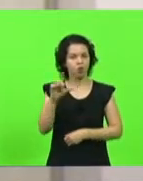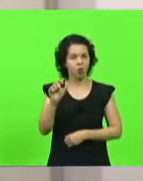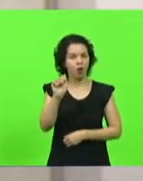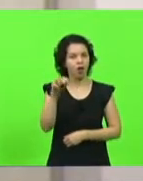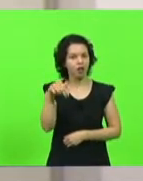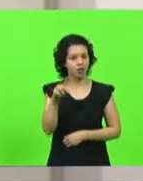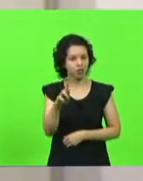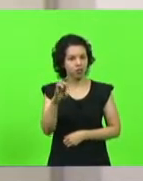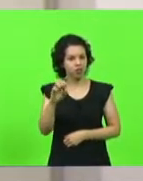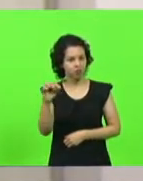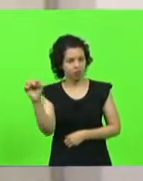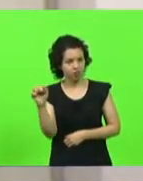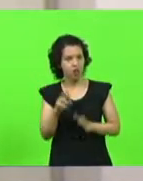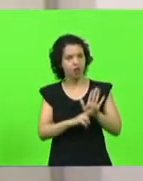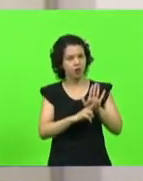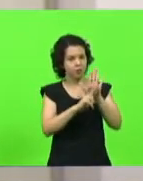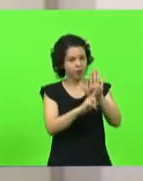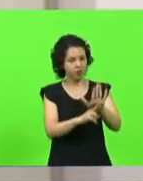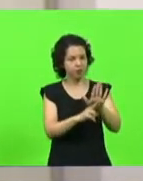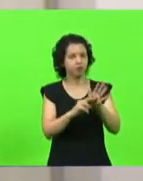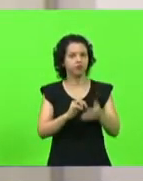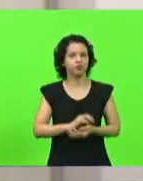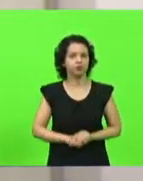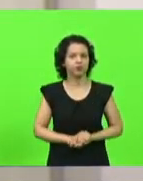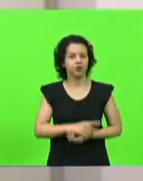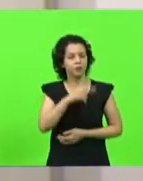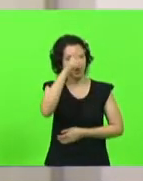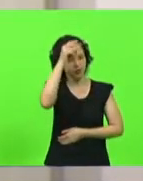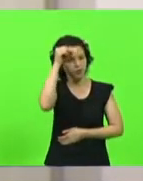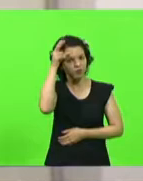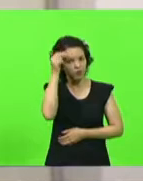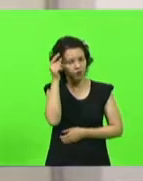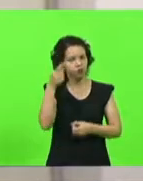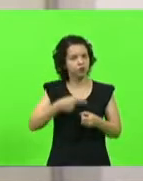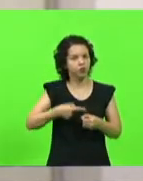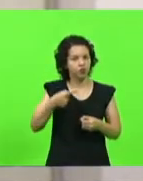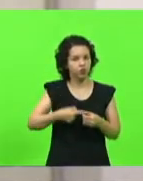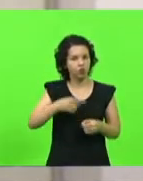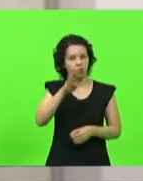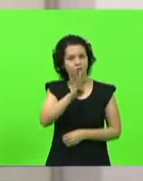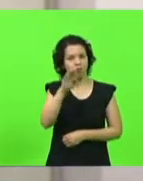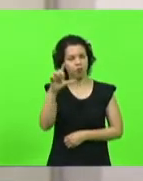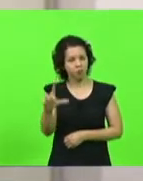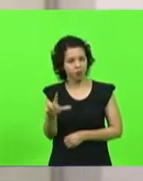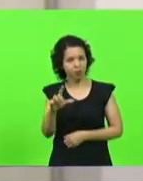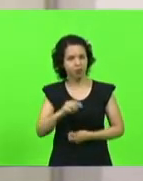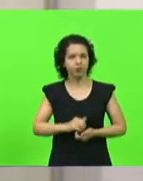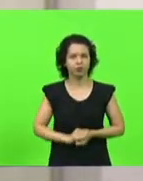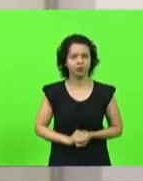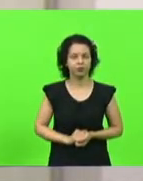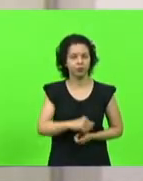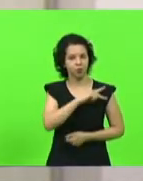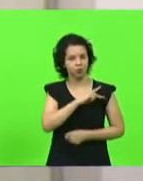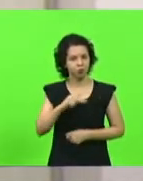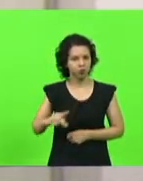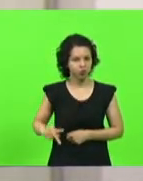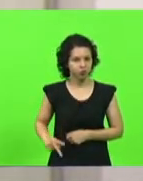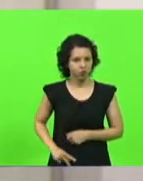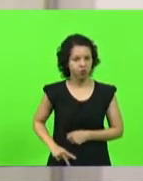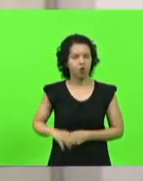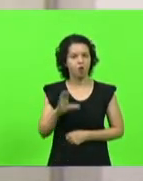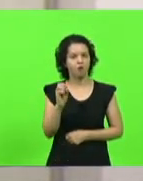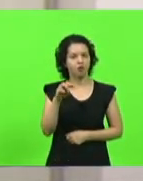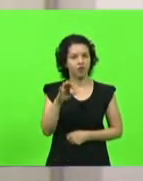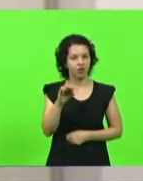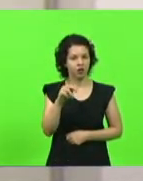Espezin, neste ato representando o excelentíssimo senhor prefeito do município de Blumenau, Mário Hildebrandt. Senhor presidente da Confederação Brasileira